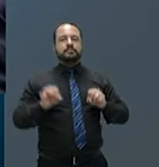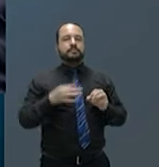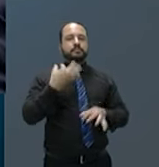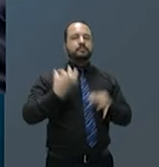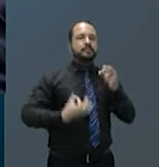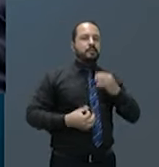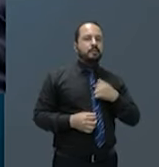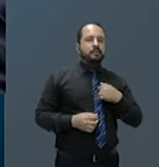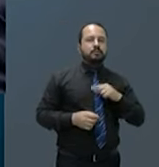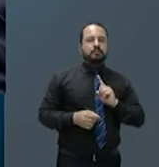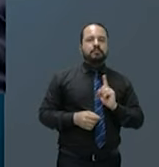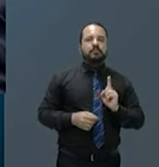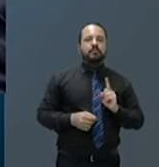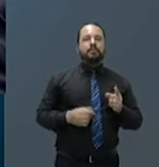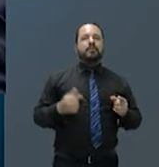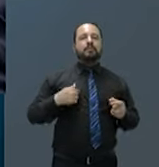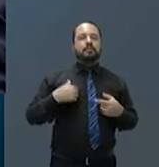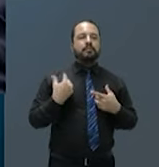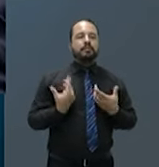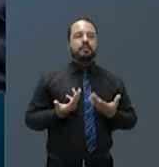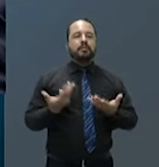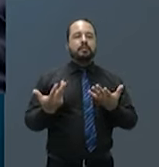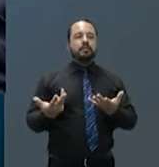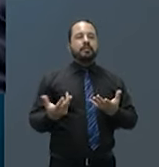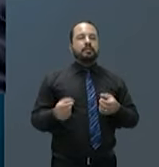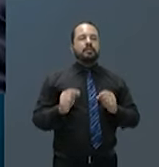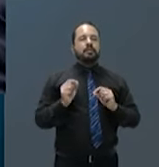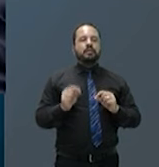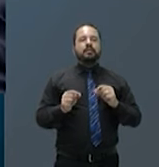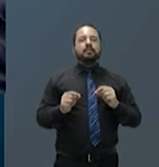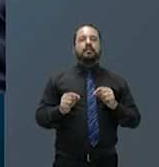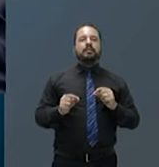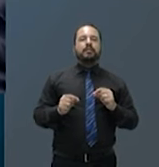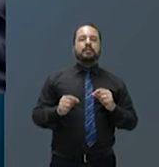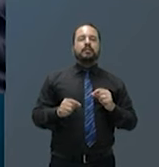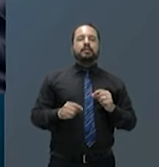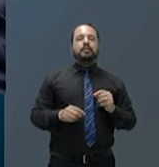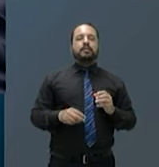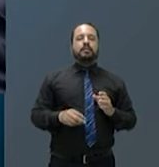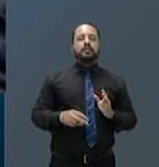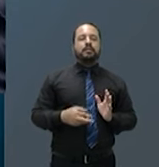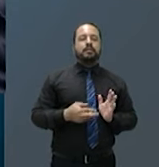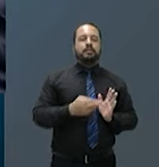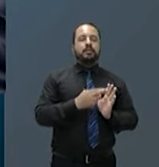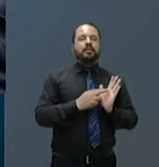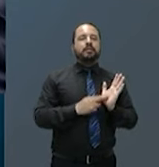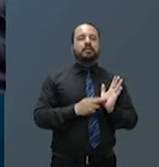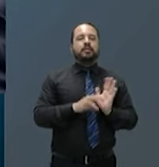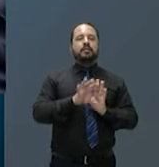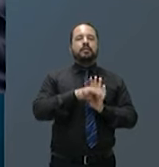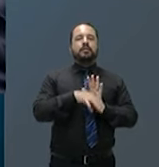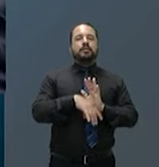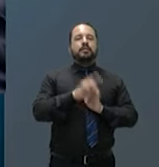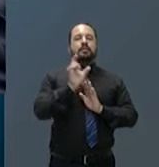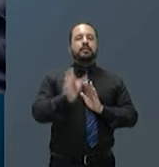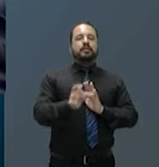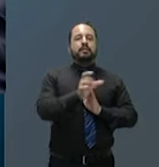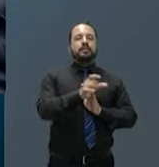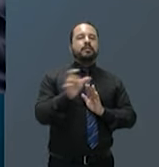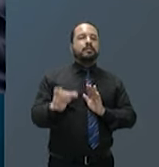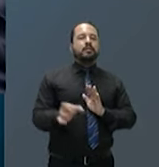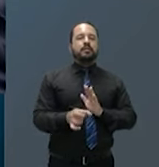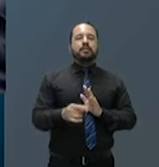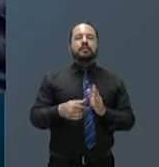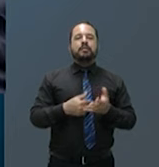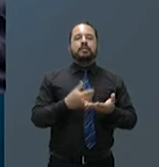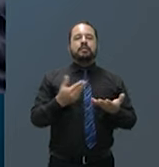queira, ou que eu quero, senhor ministro, para agora hoje, mas nos termos em que o Código de Processo Civil passou a ditar,